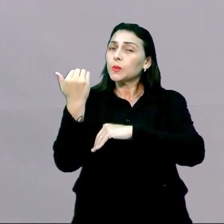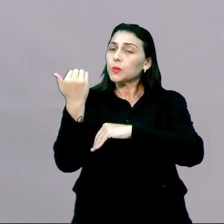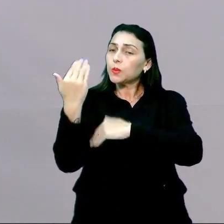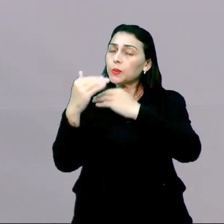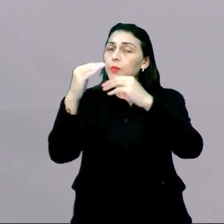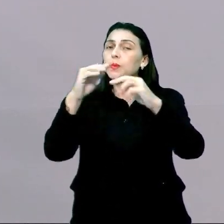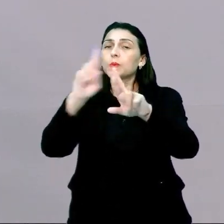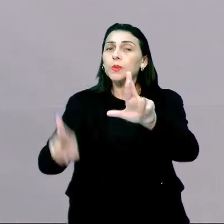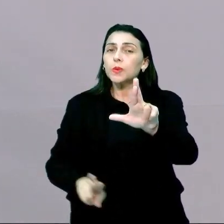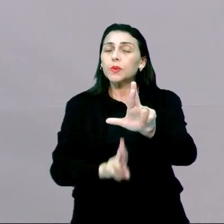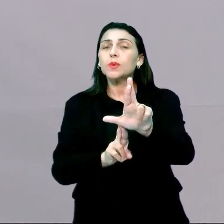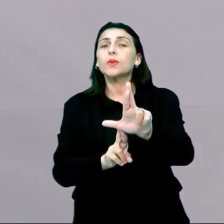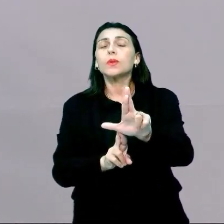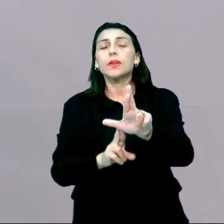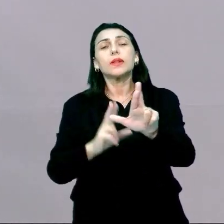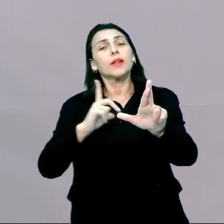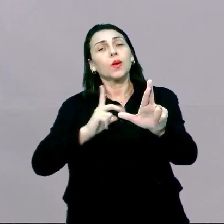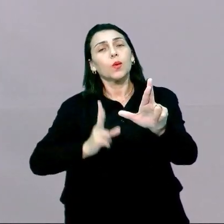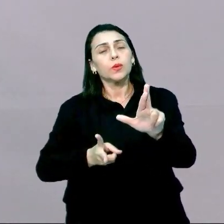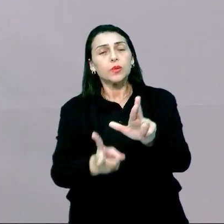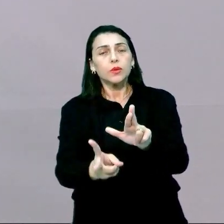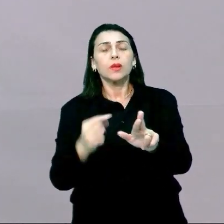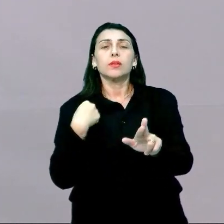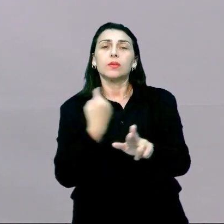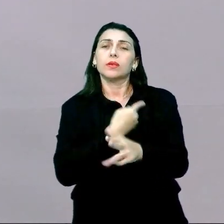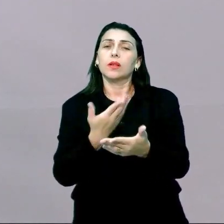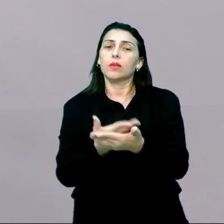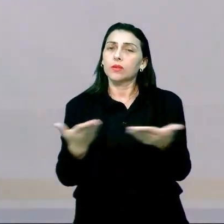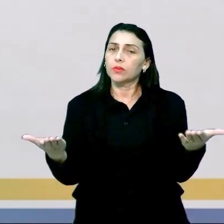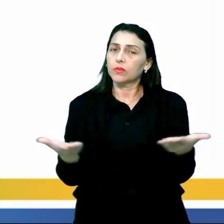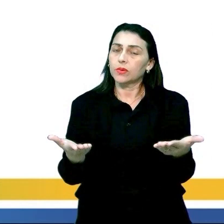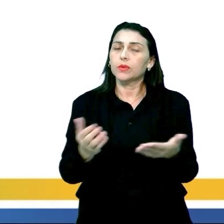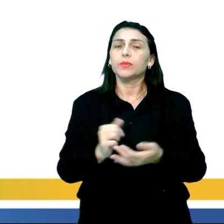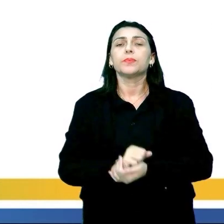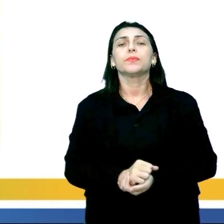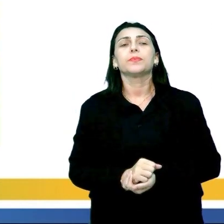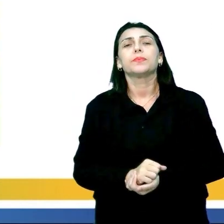que vai atender aí e vai dar continuidade à nossa aula de hoje.